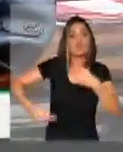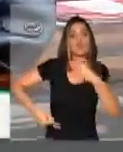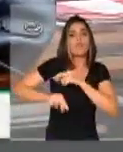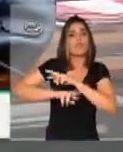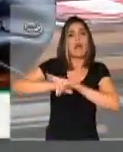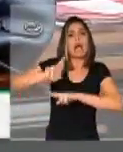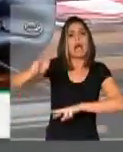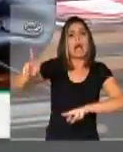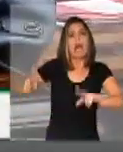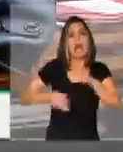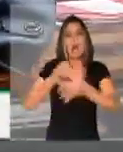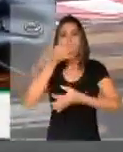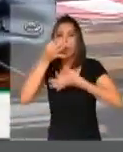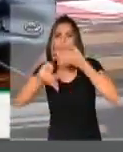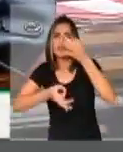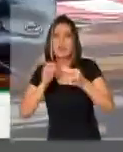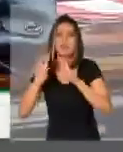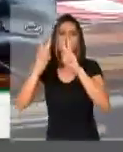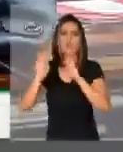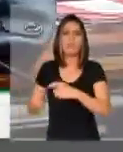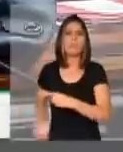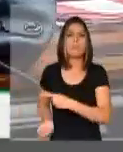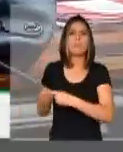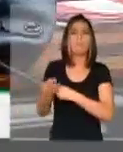várias manifestações aqui de privilégio.